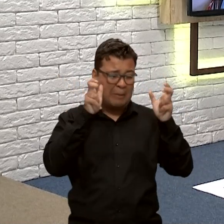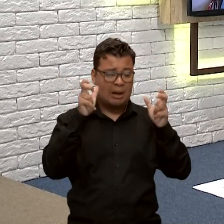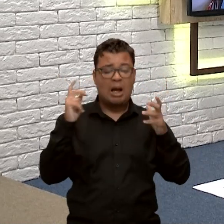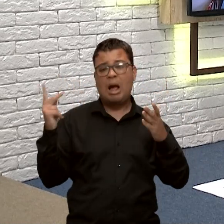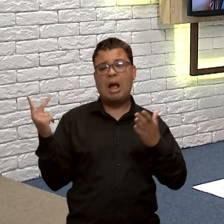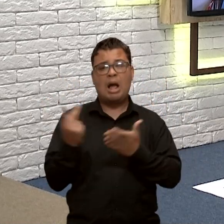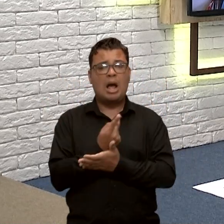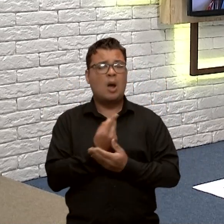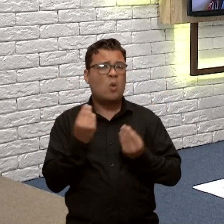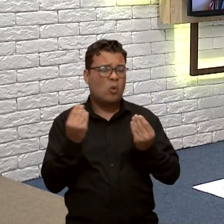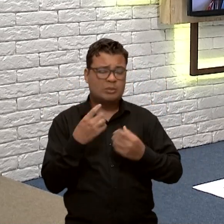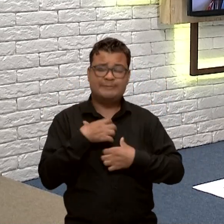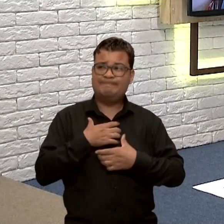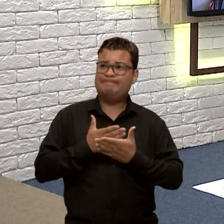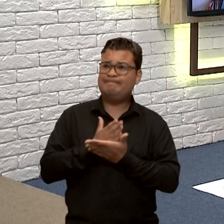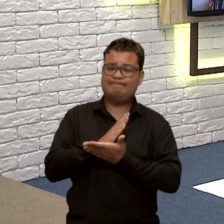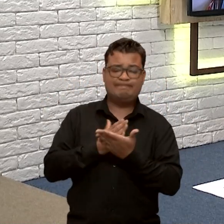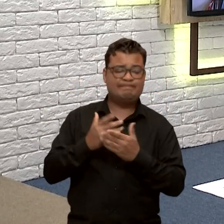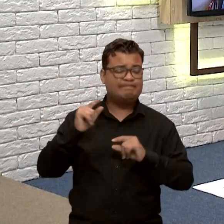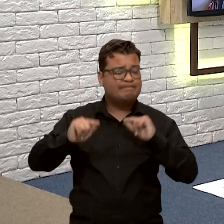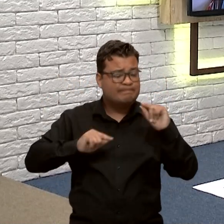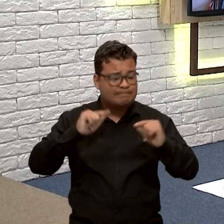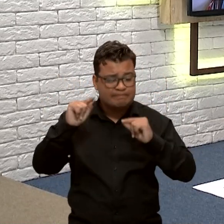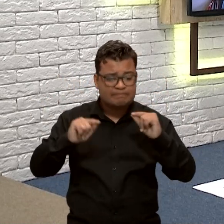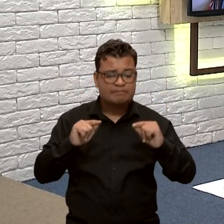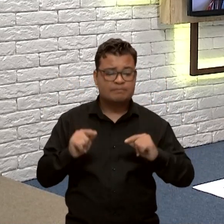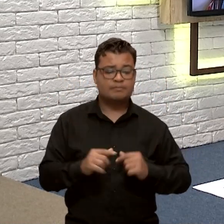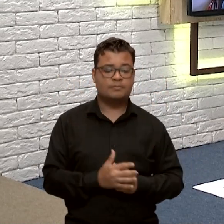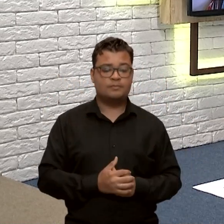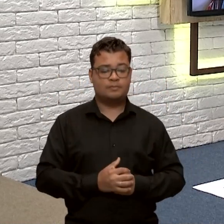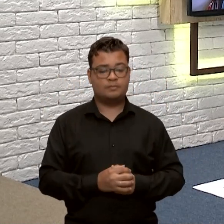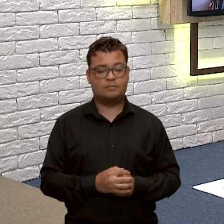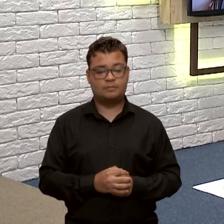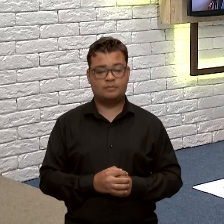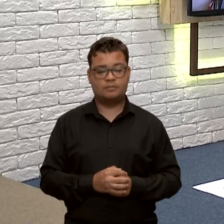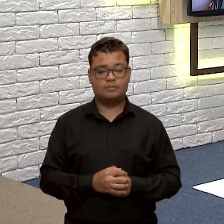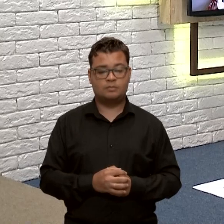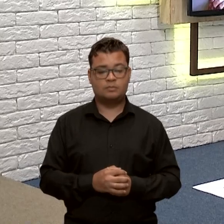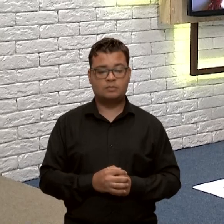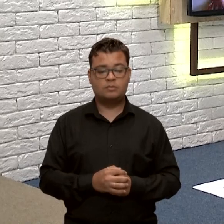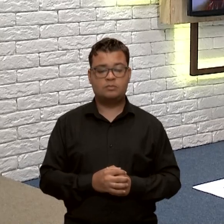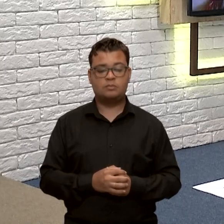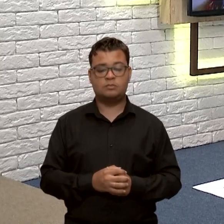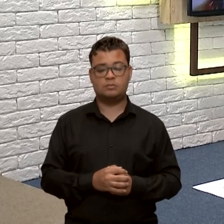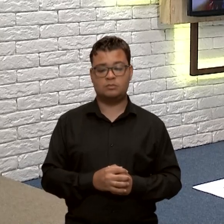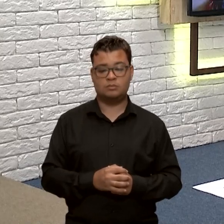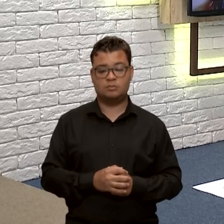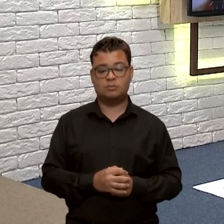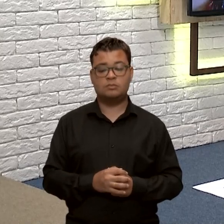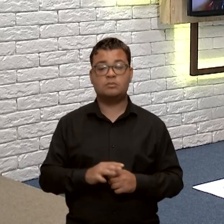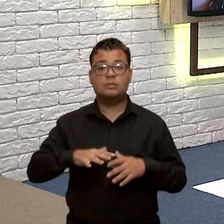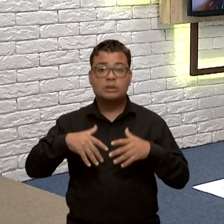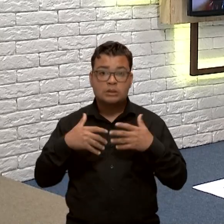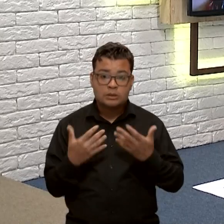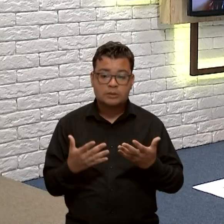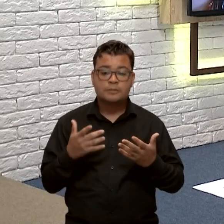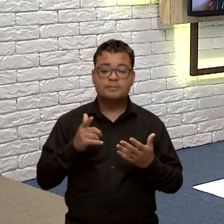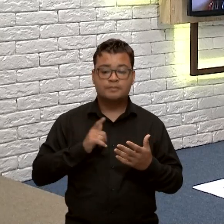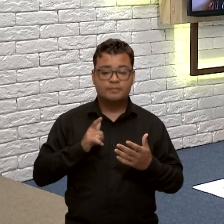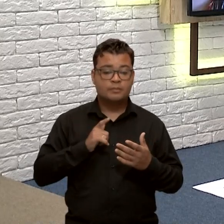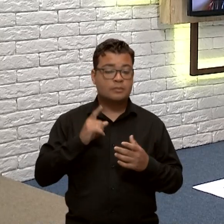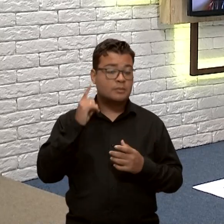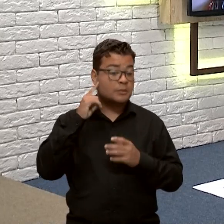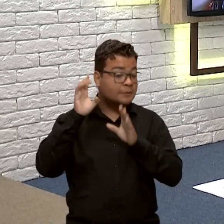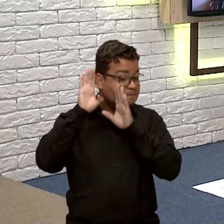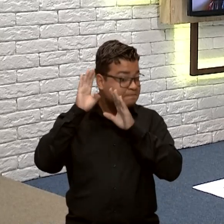Que incômodo pode causar? Que consequências pode causar nessa população? Então, é um estímulo muito grande que chega